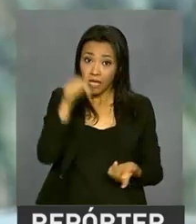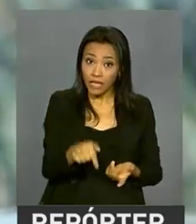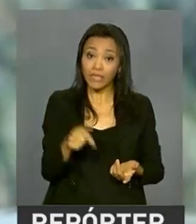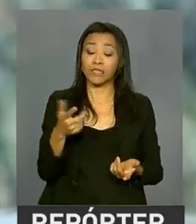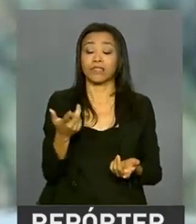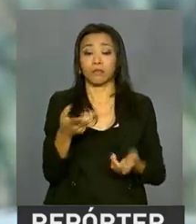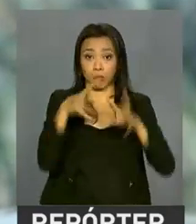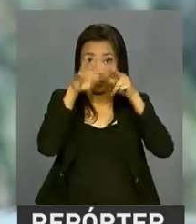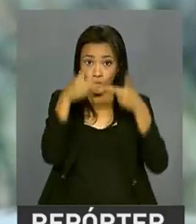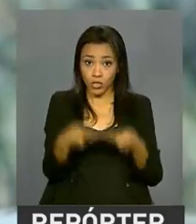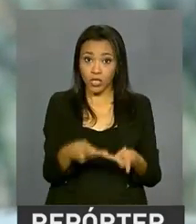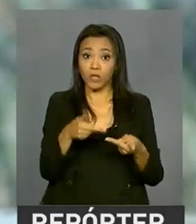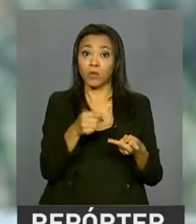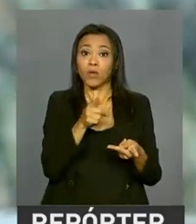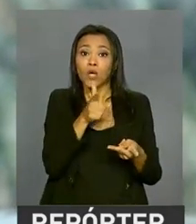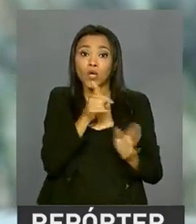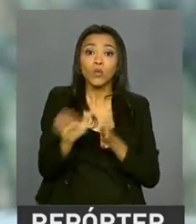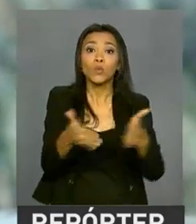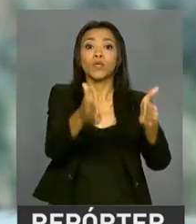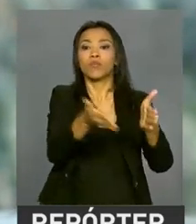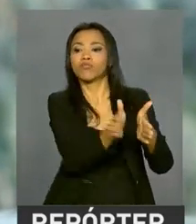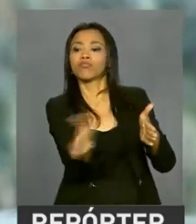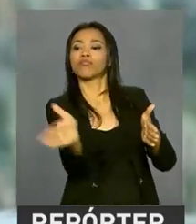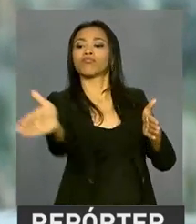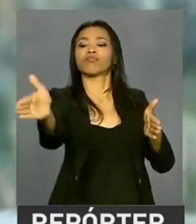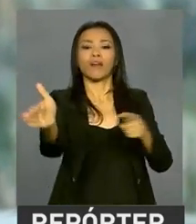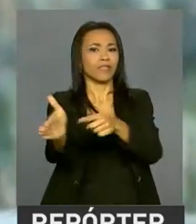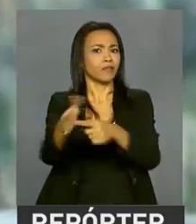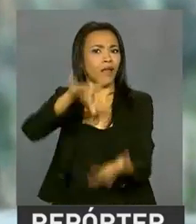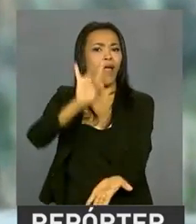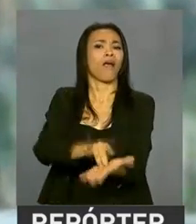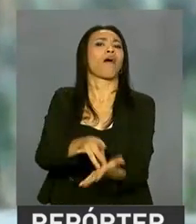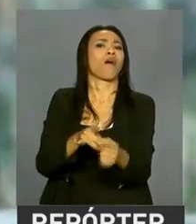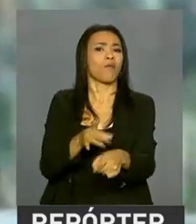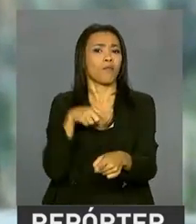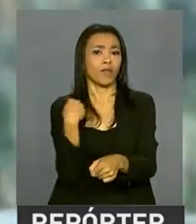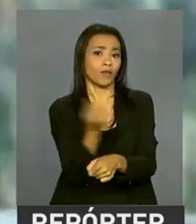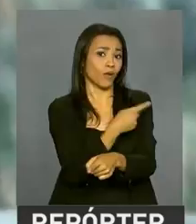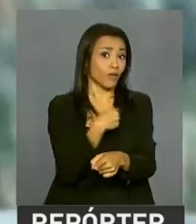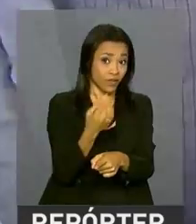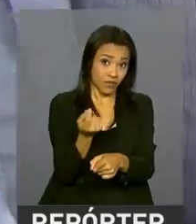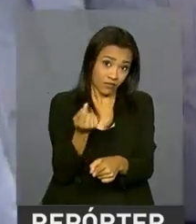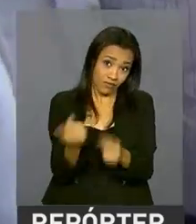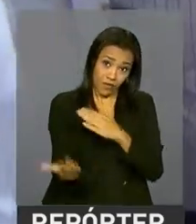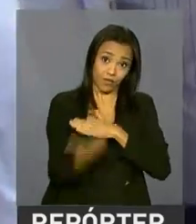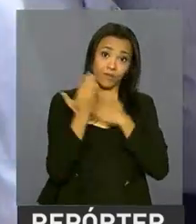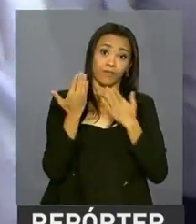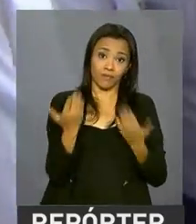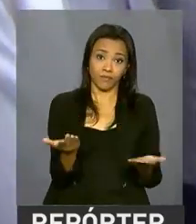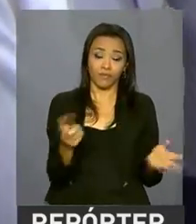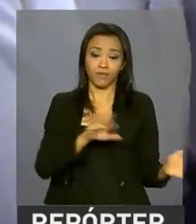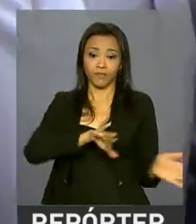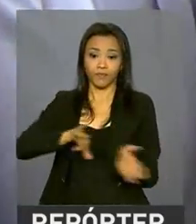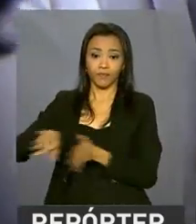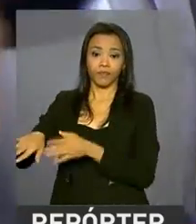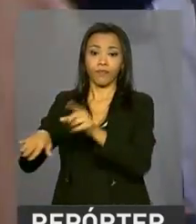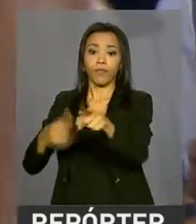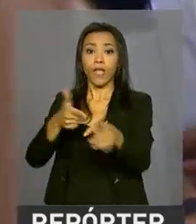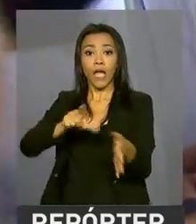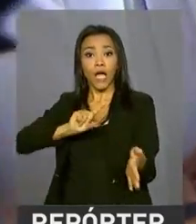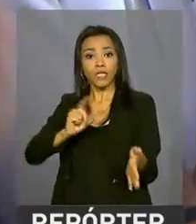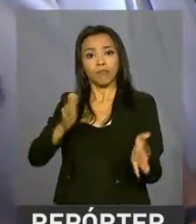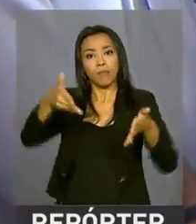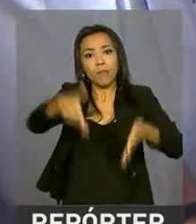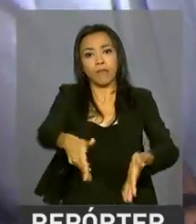em si era um sonho e virou realidade. Então, para nós, agricultor, vai ser de ganhos. Antes de participar da cerimônia